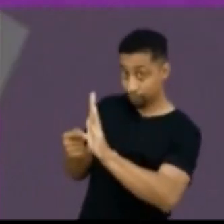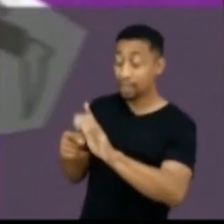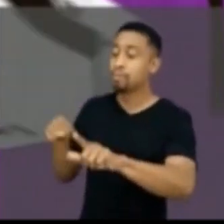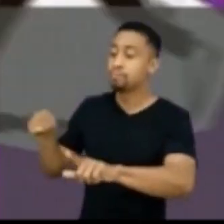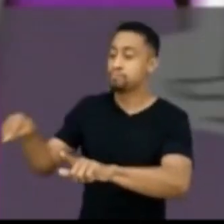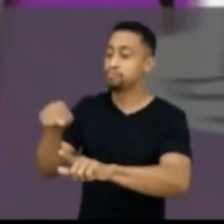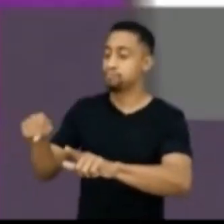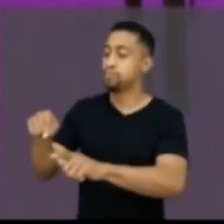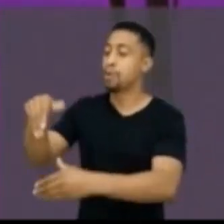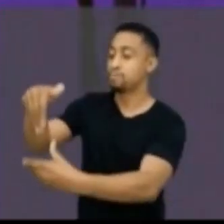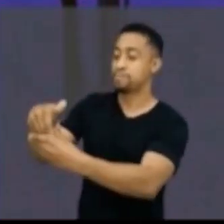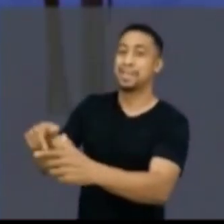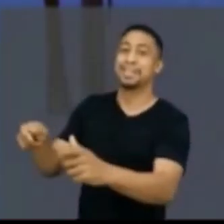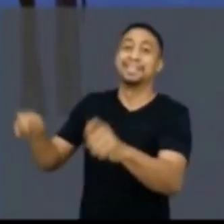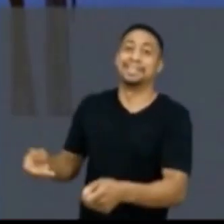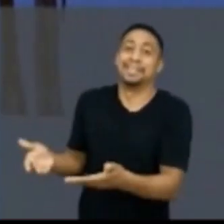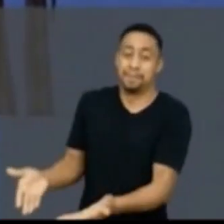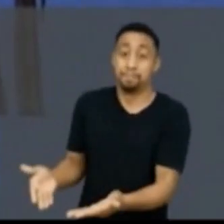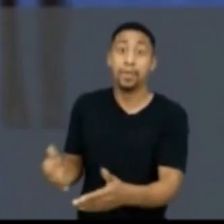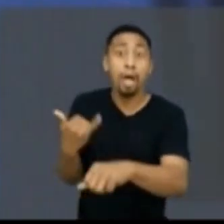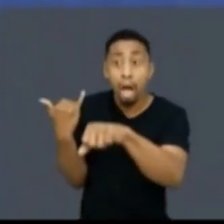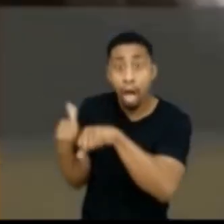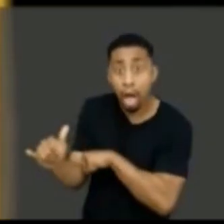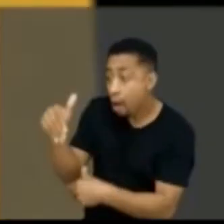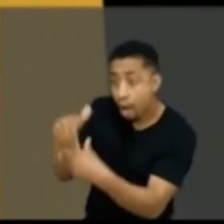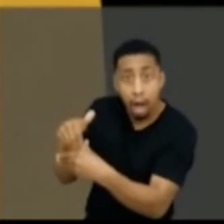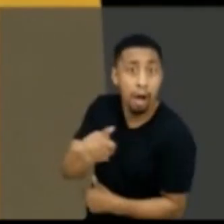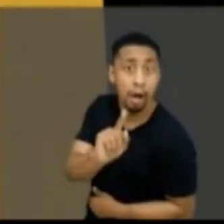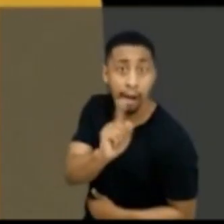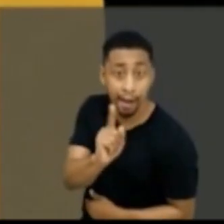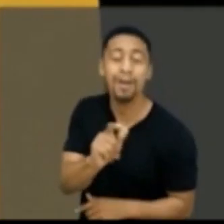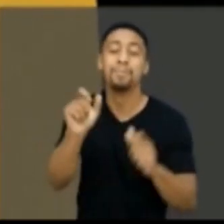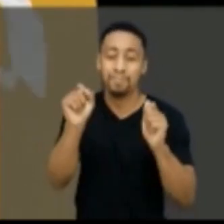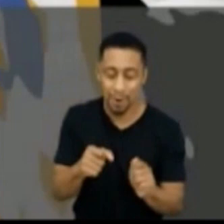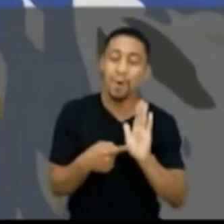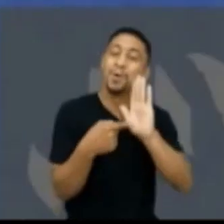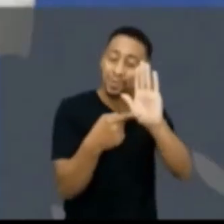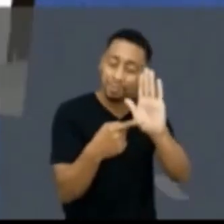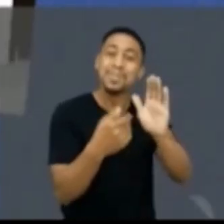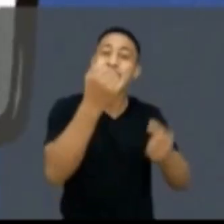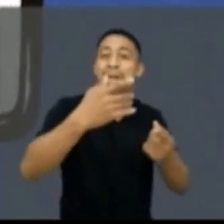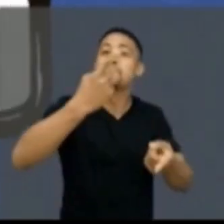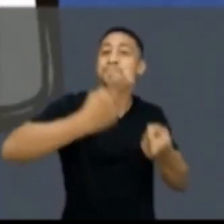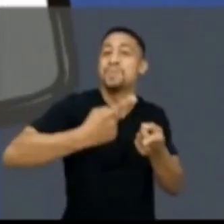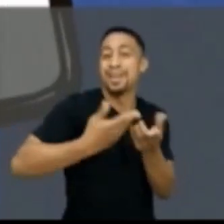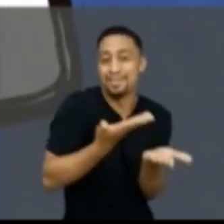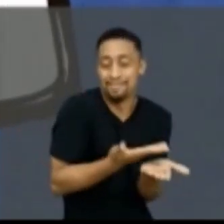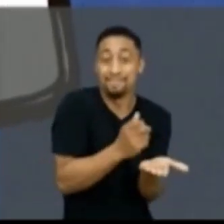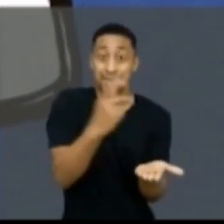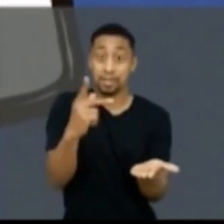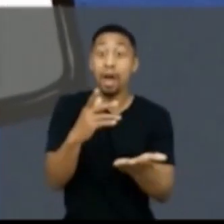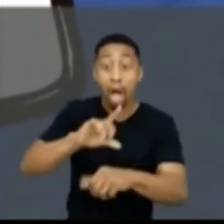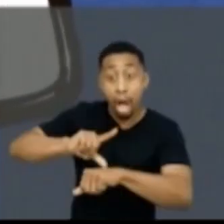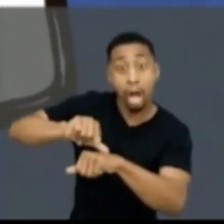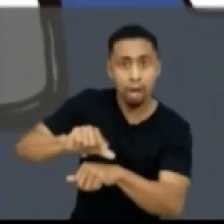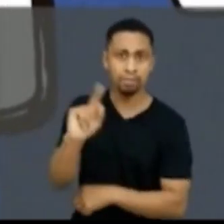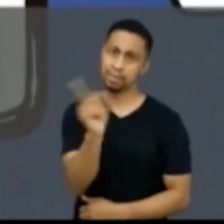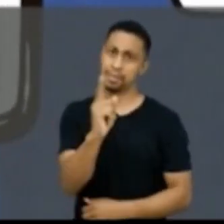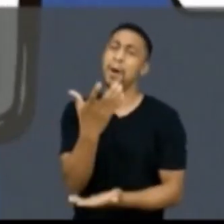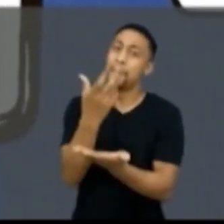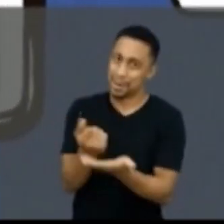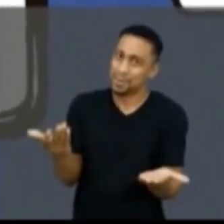sessão eleitoral. E ainda serve para justificar a ausência na votação. Não deixe para a última hora. Baixe o